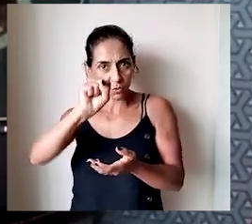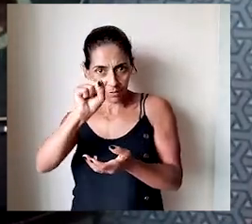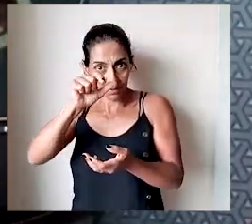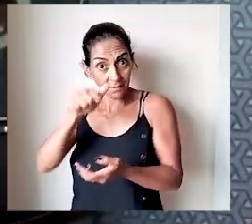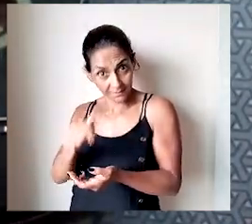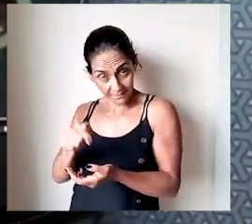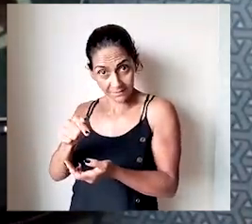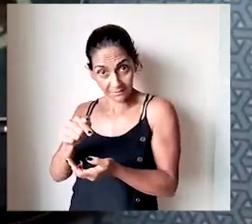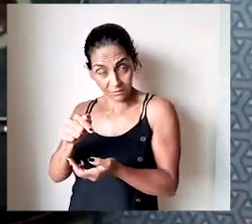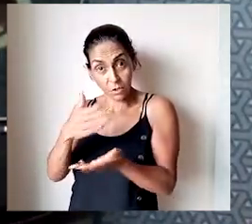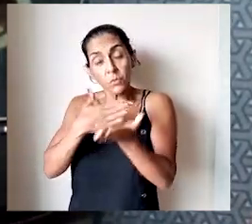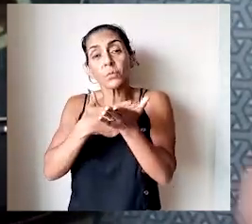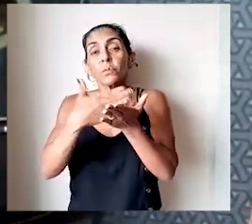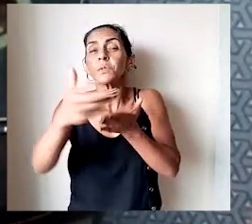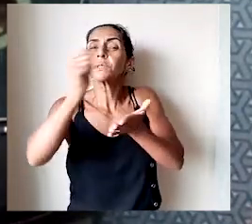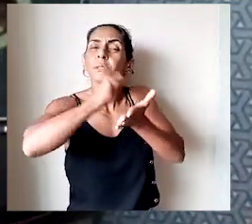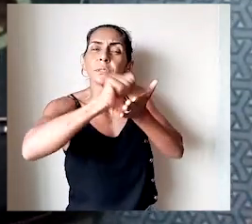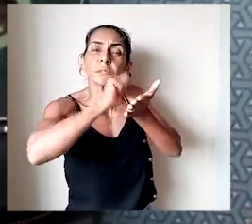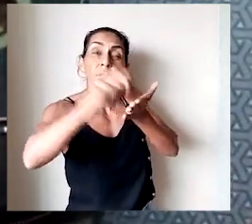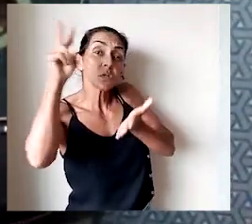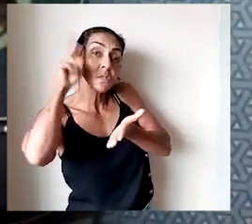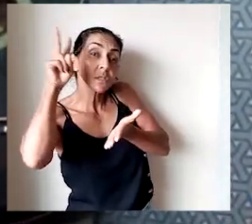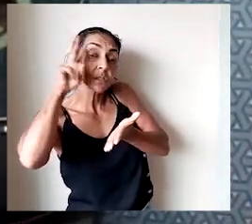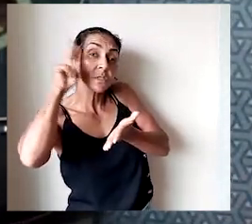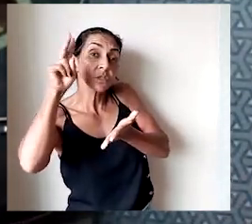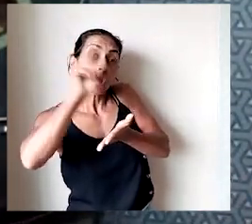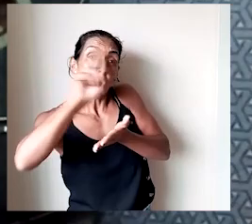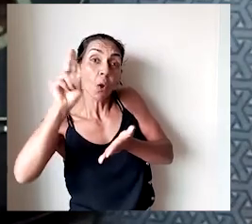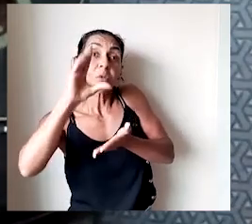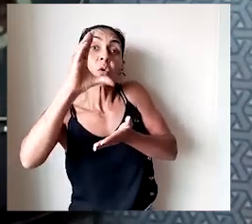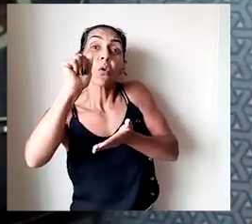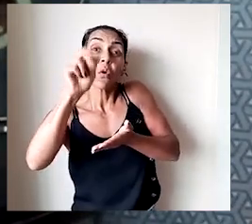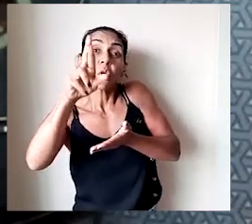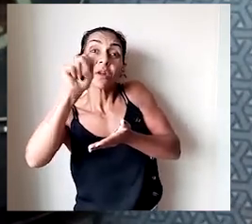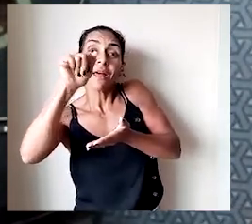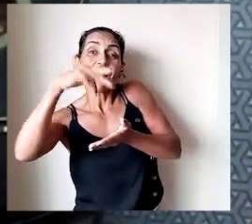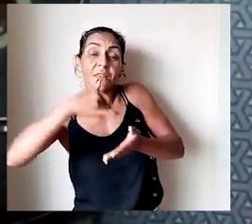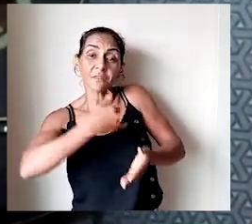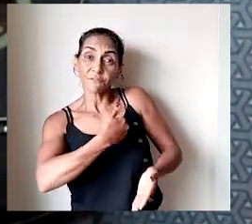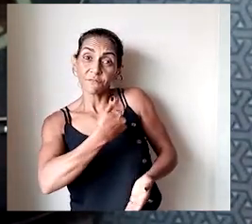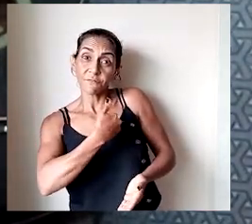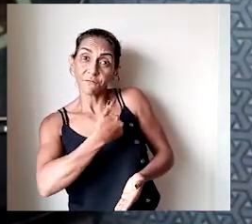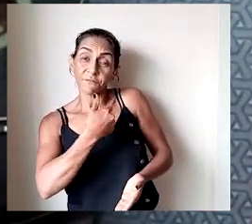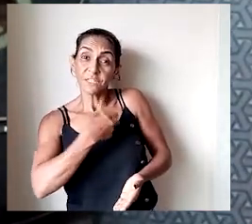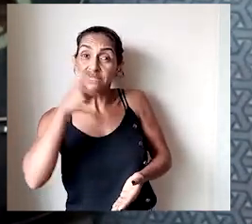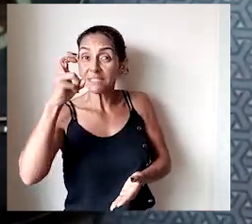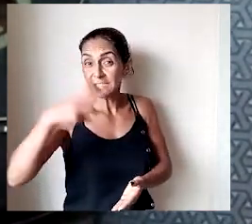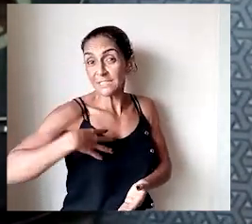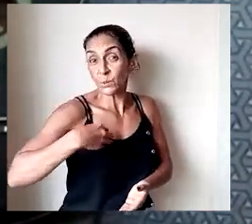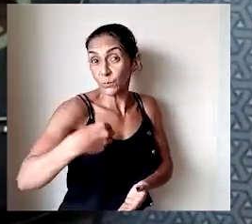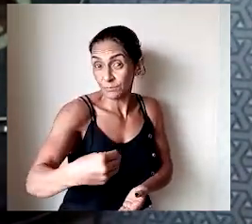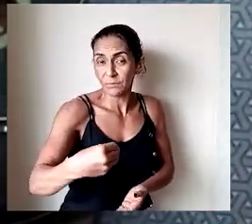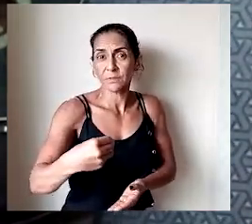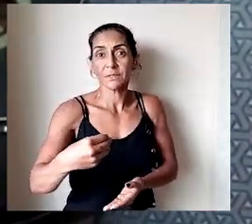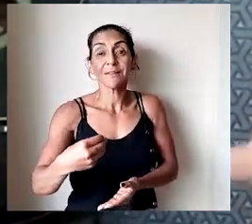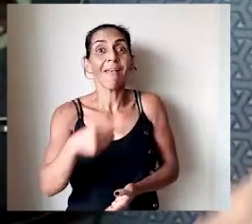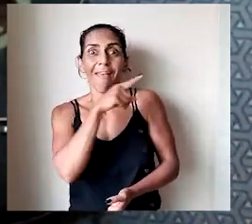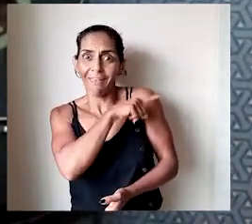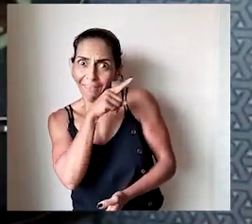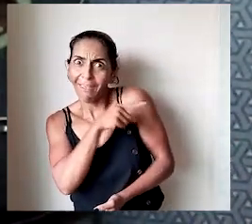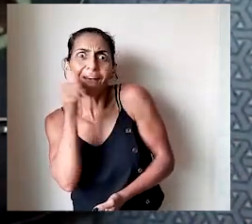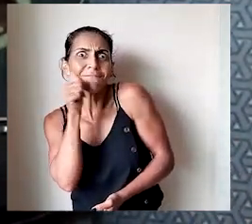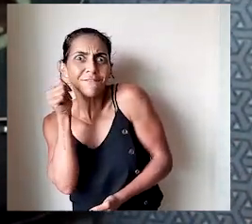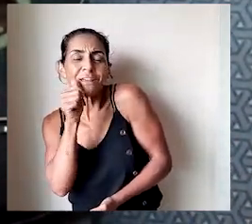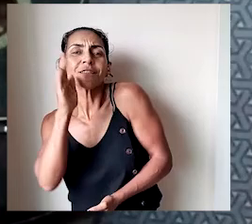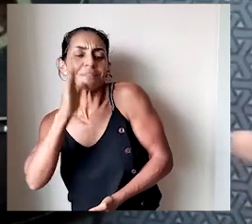1987, ele começou a escrever a história Coraline para sua filha, que tinha apenas 5 anos e a menina já gostava